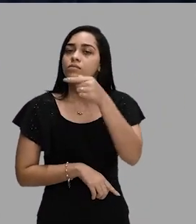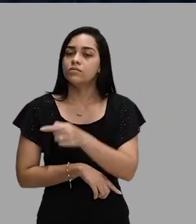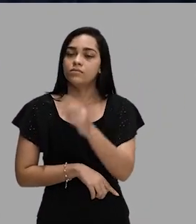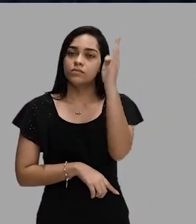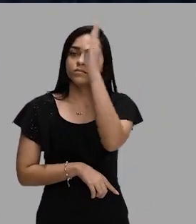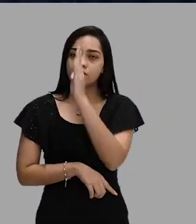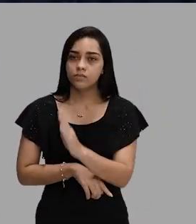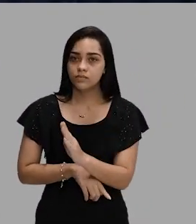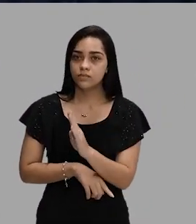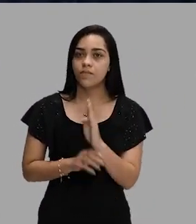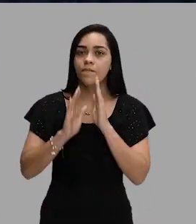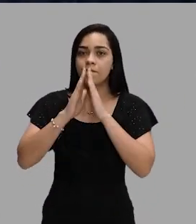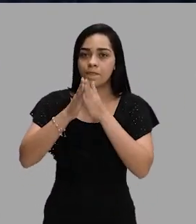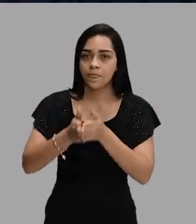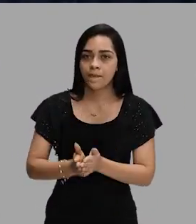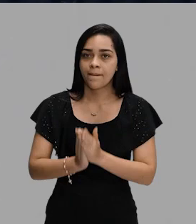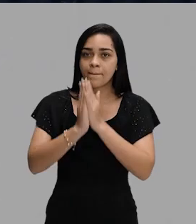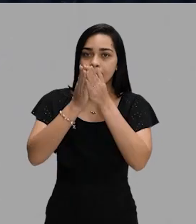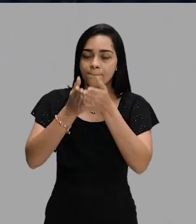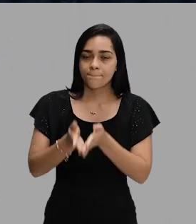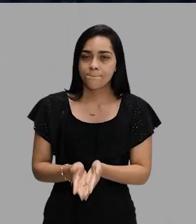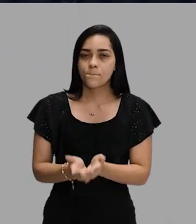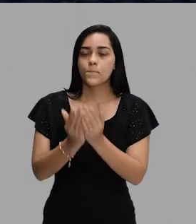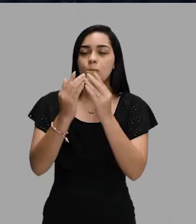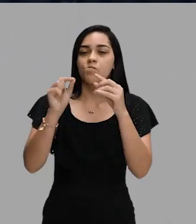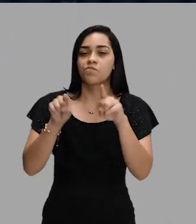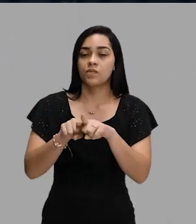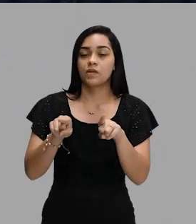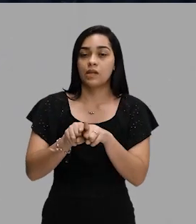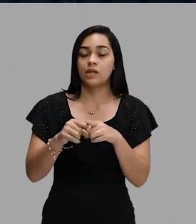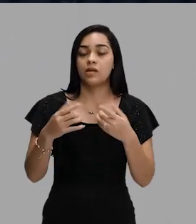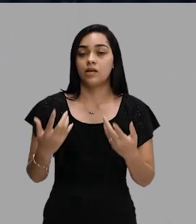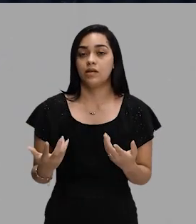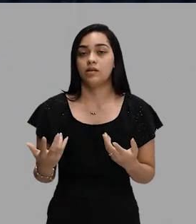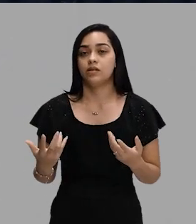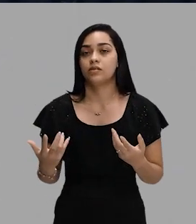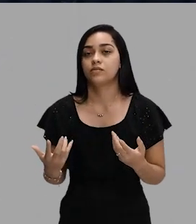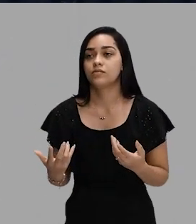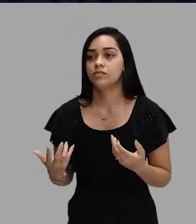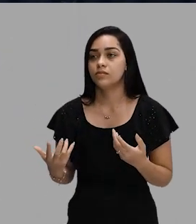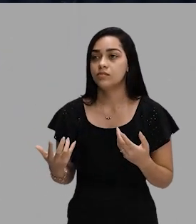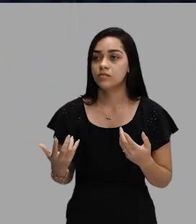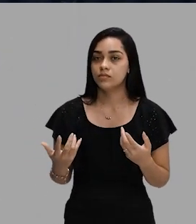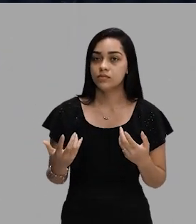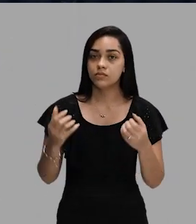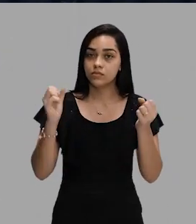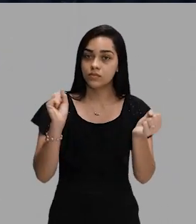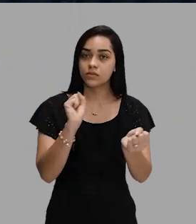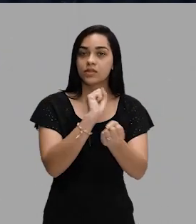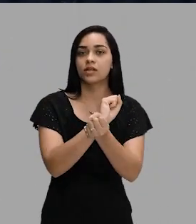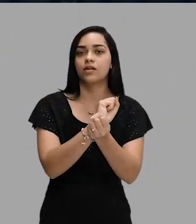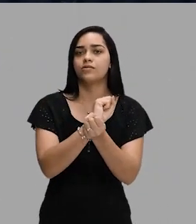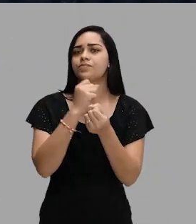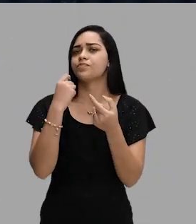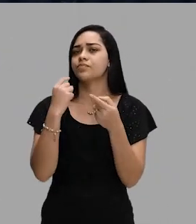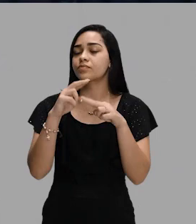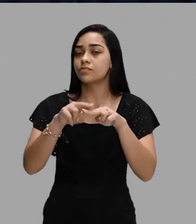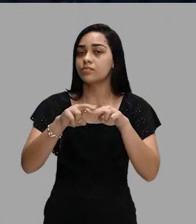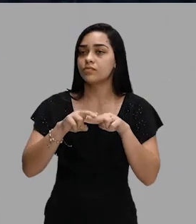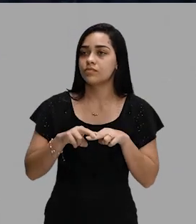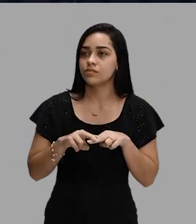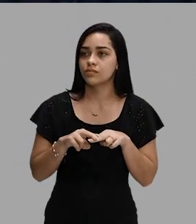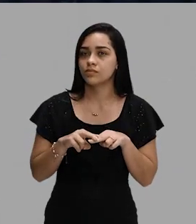Brasil em navios, né, negreiros, de forma de escravo.